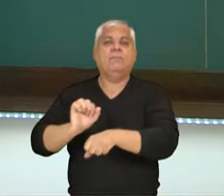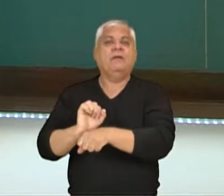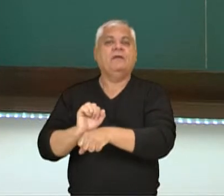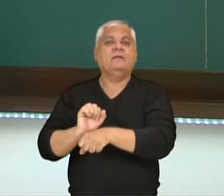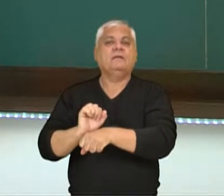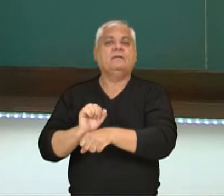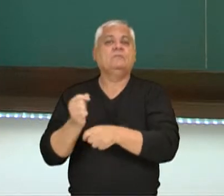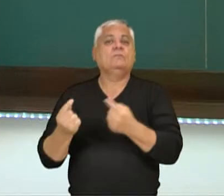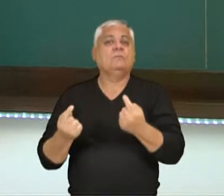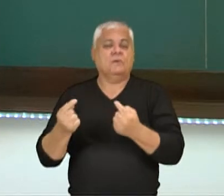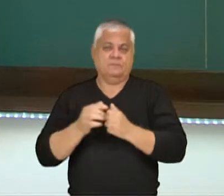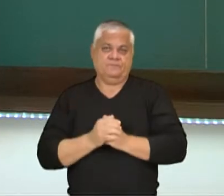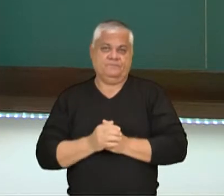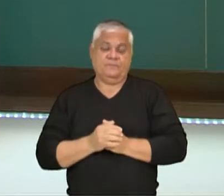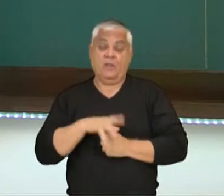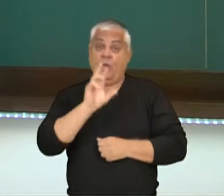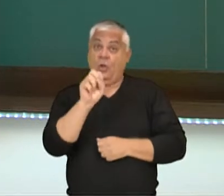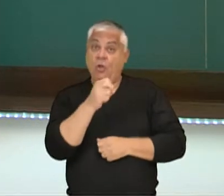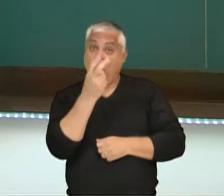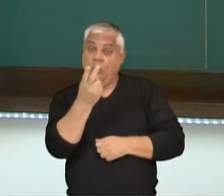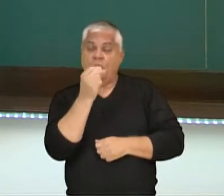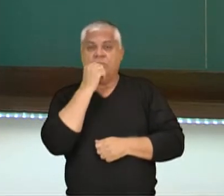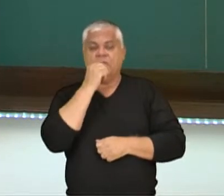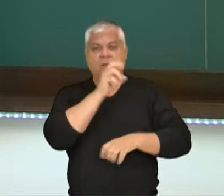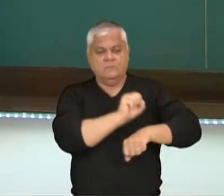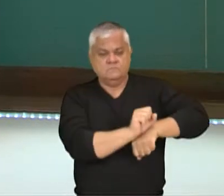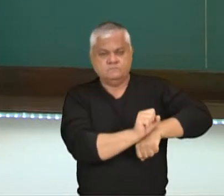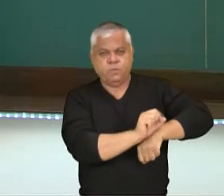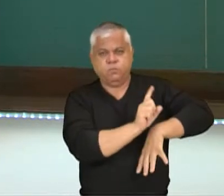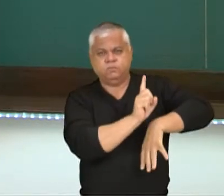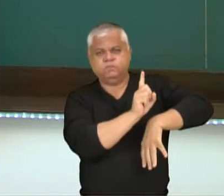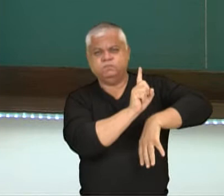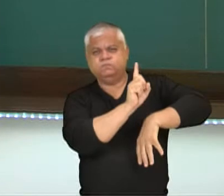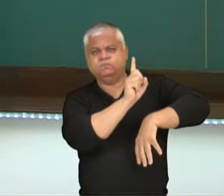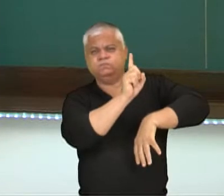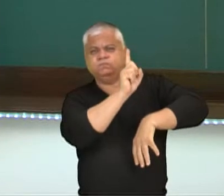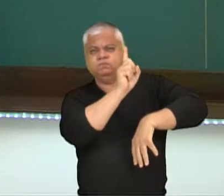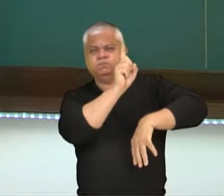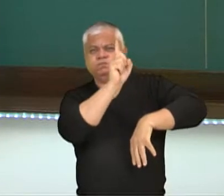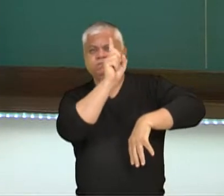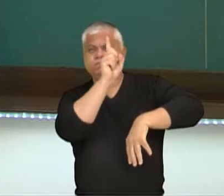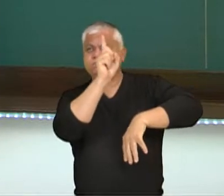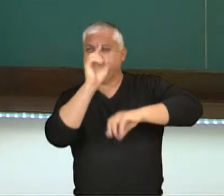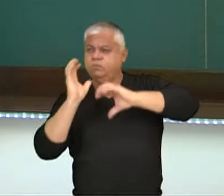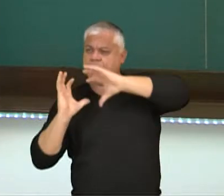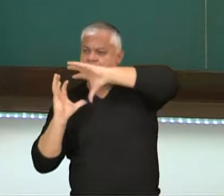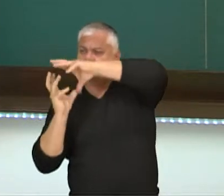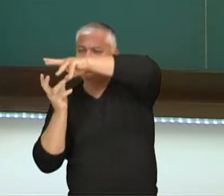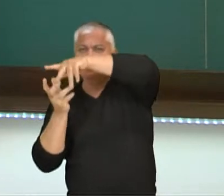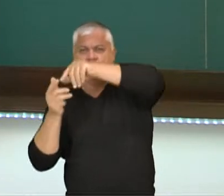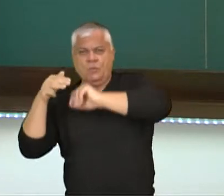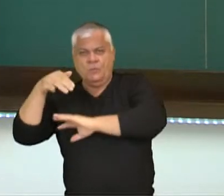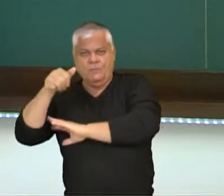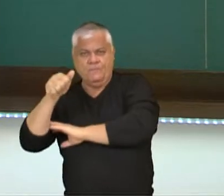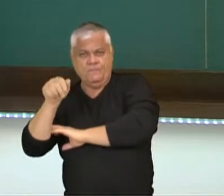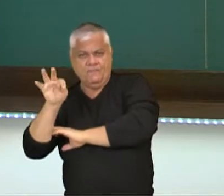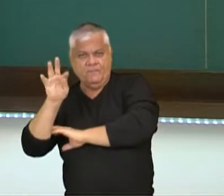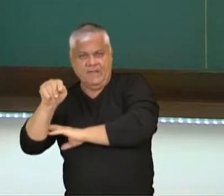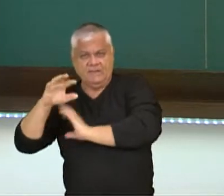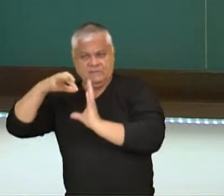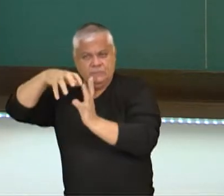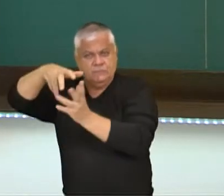viagem até Marte, imagine você uma nave que está indo para Marte, se você desligar os motores da